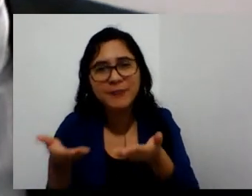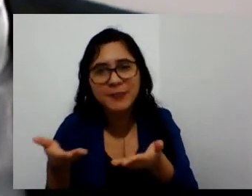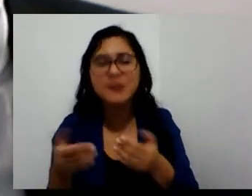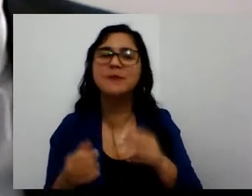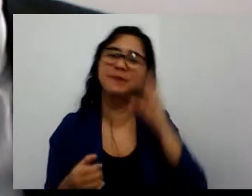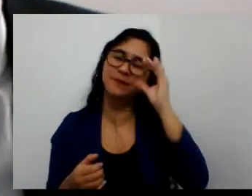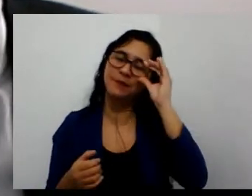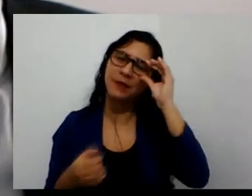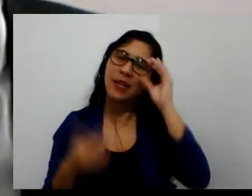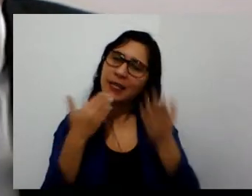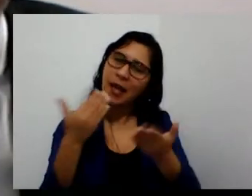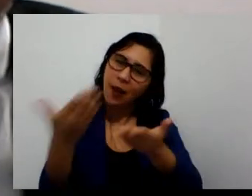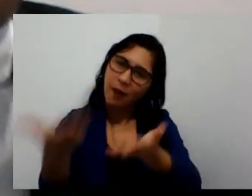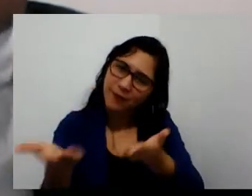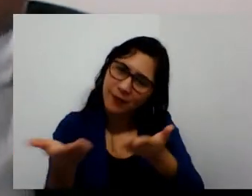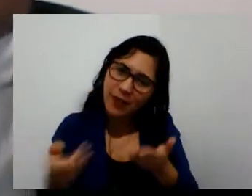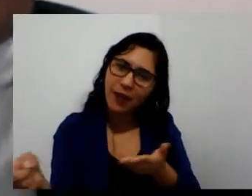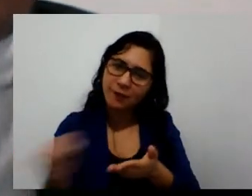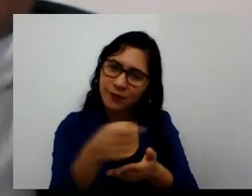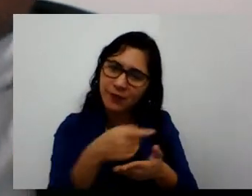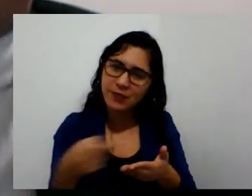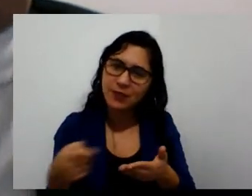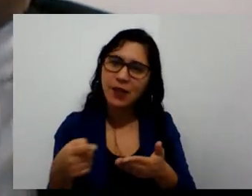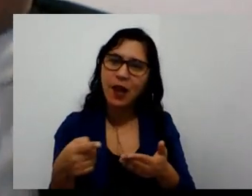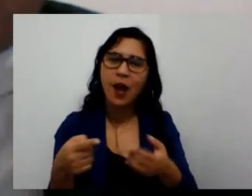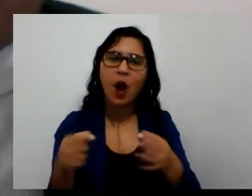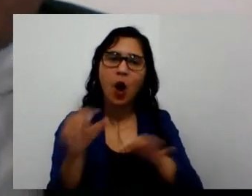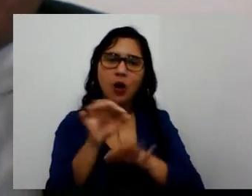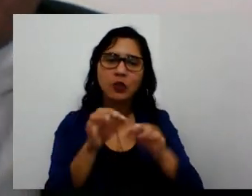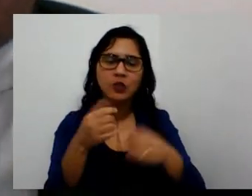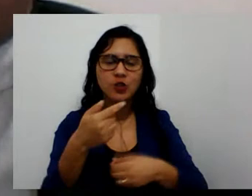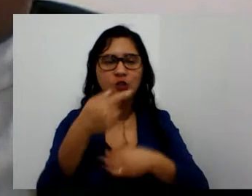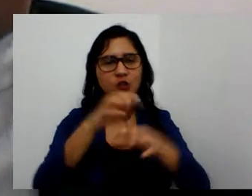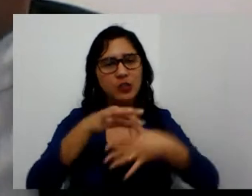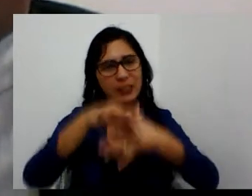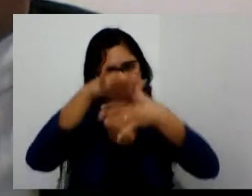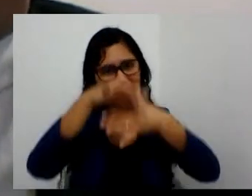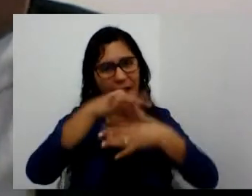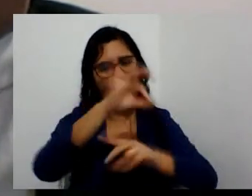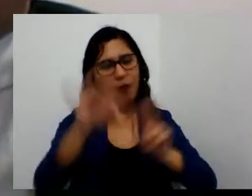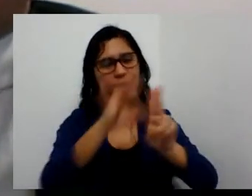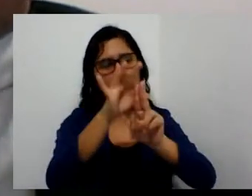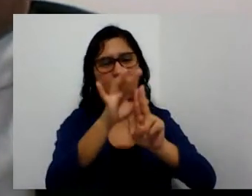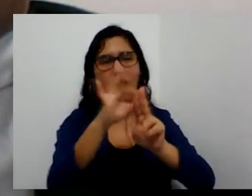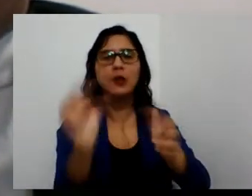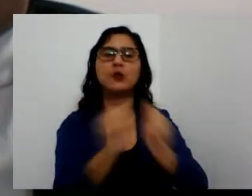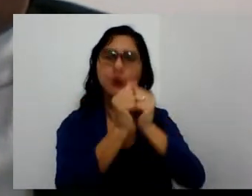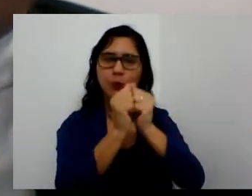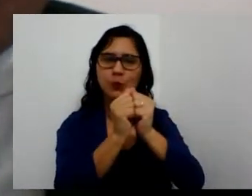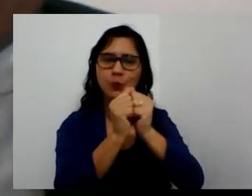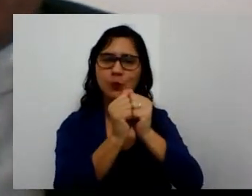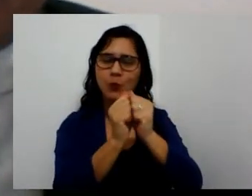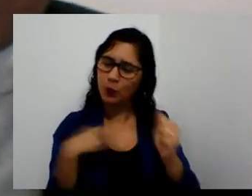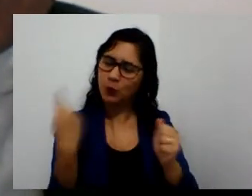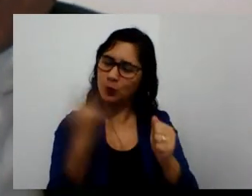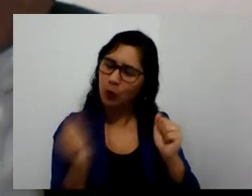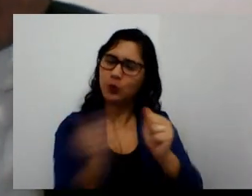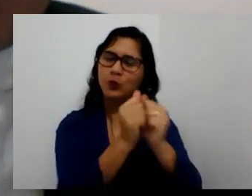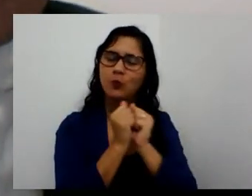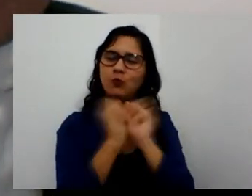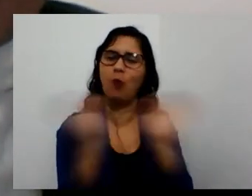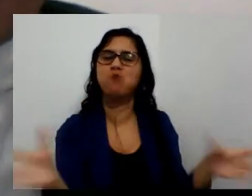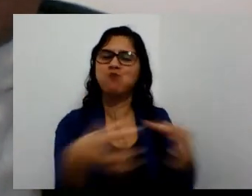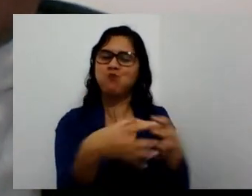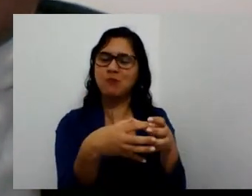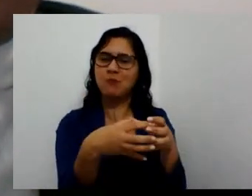você para gerir a UFSCar junto conosco, todos juntos, como uma grande equipe.